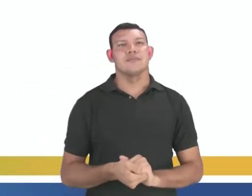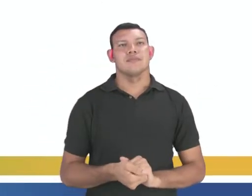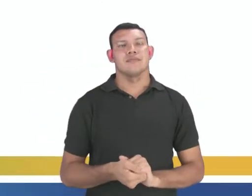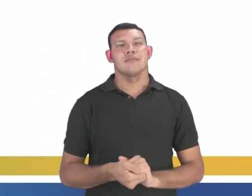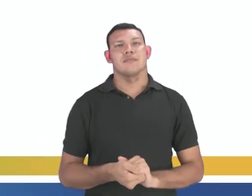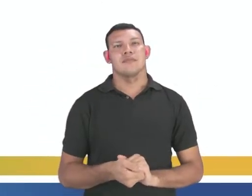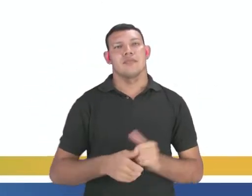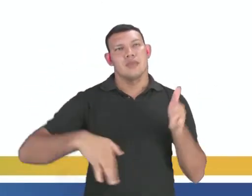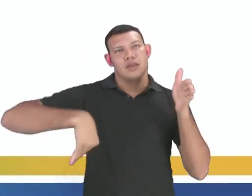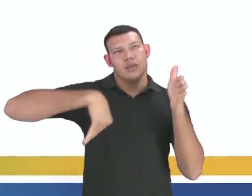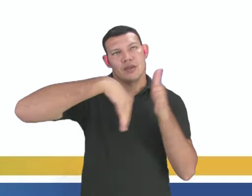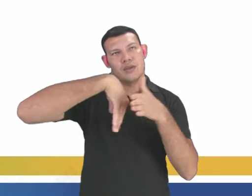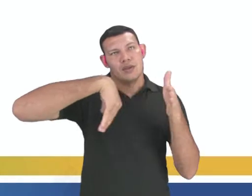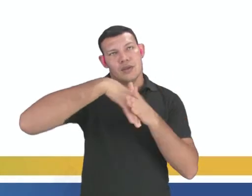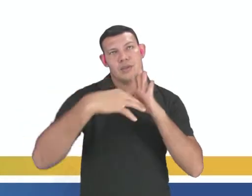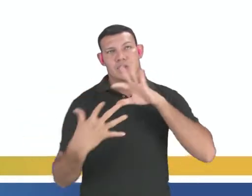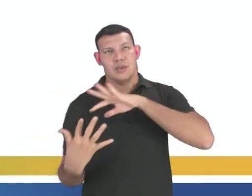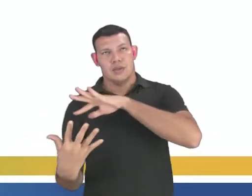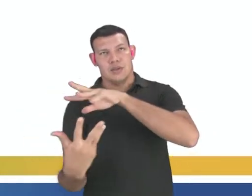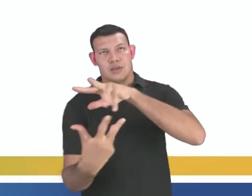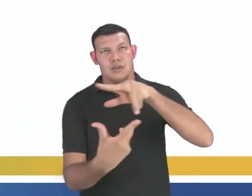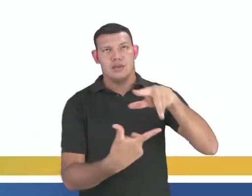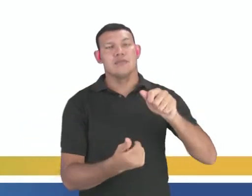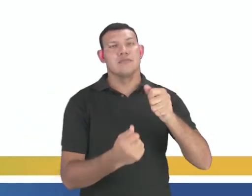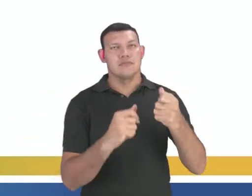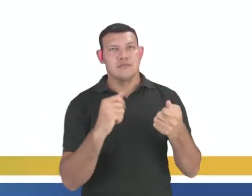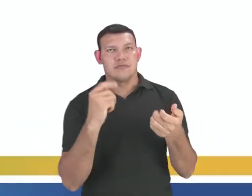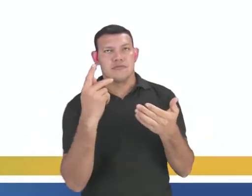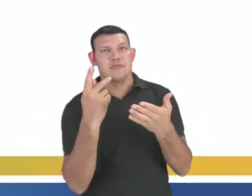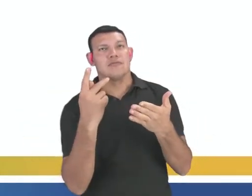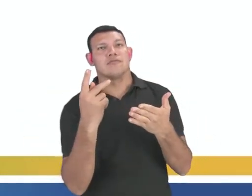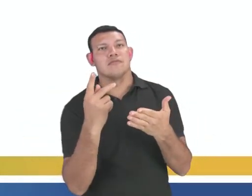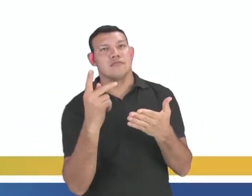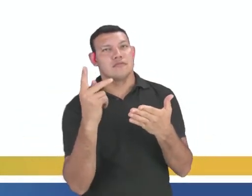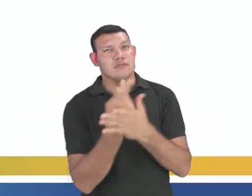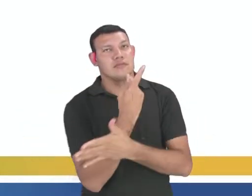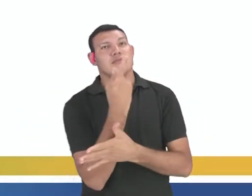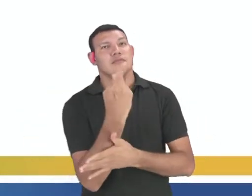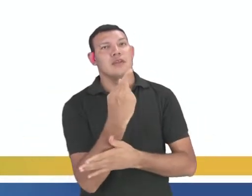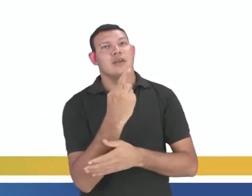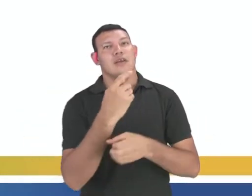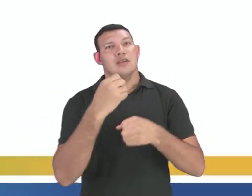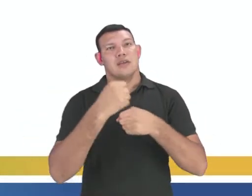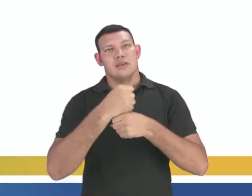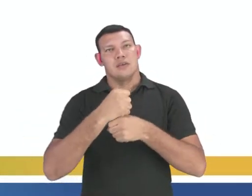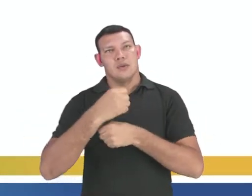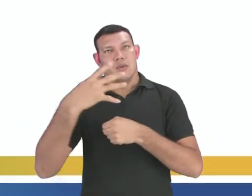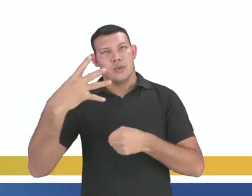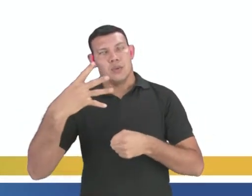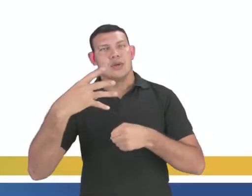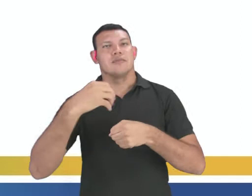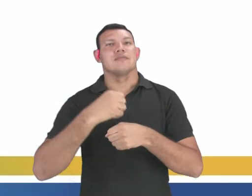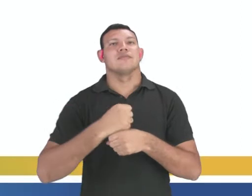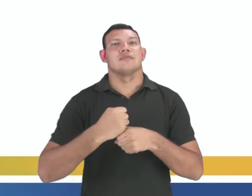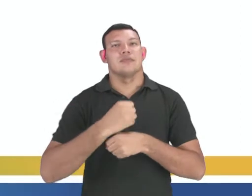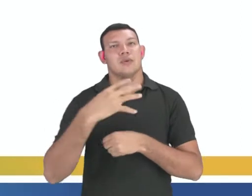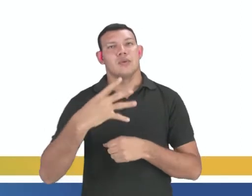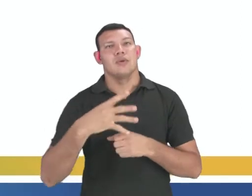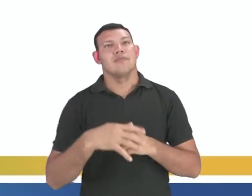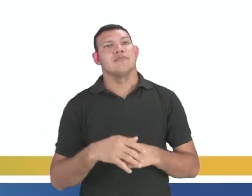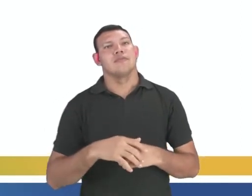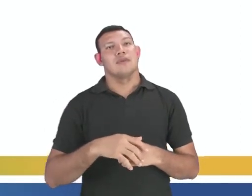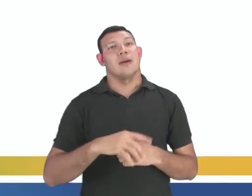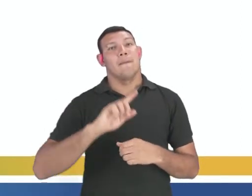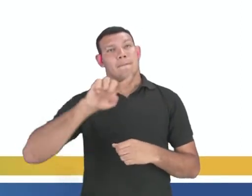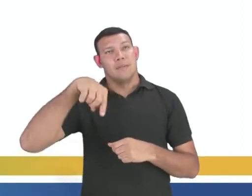Próxima frase. A Copa do Mundo acontece de 4 em 4 anos. A próxima será em 2022. Isso aqui é um fato ou uma